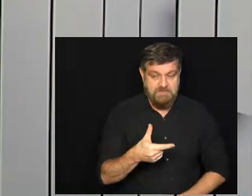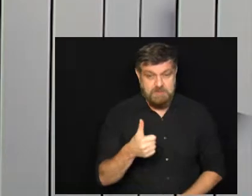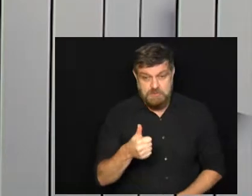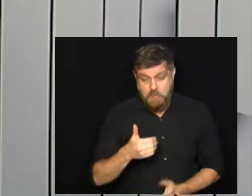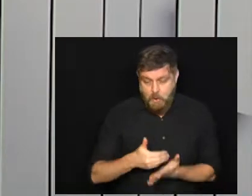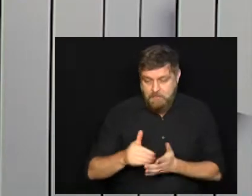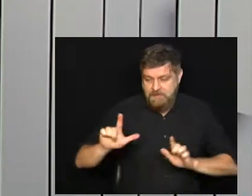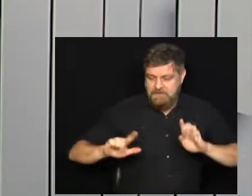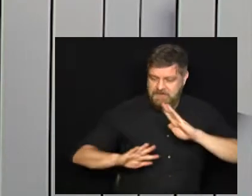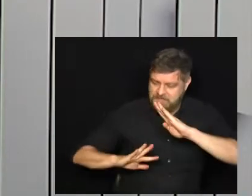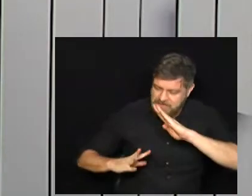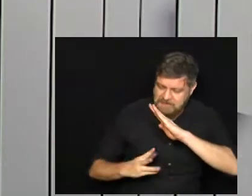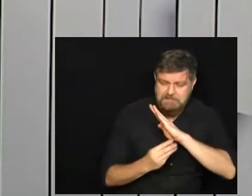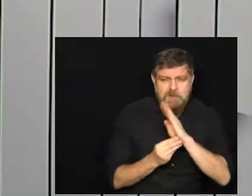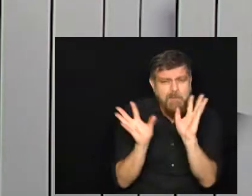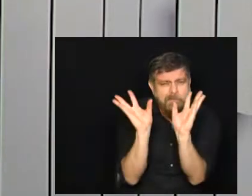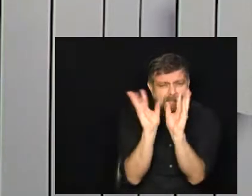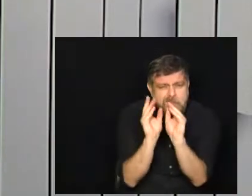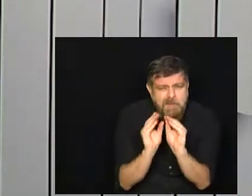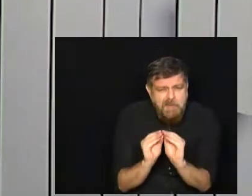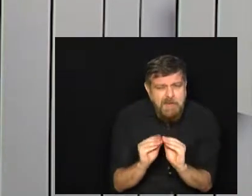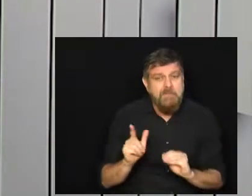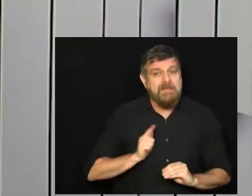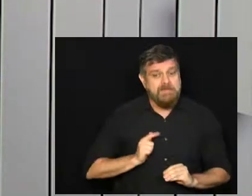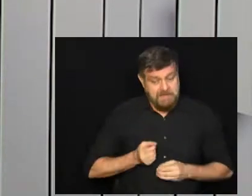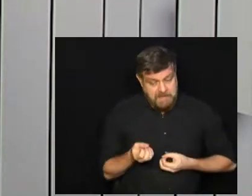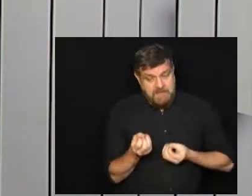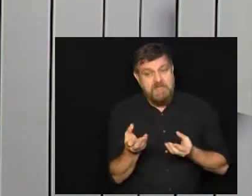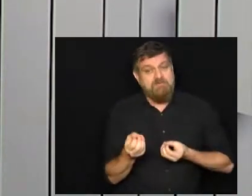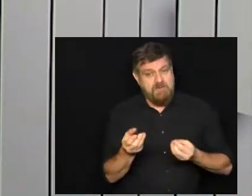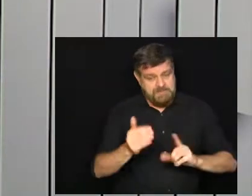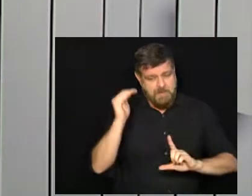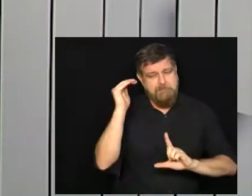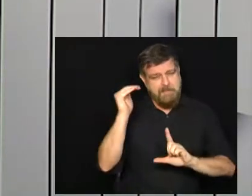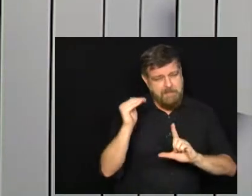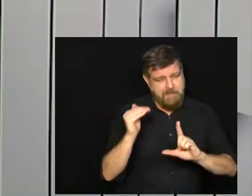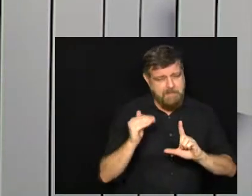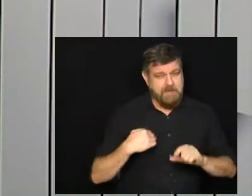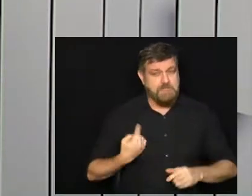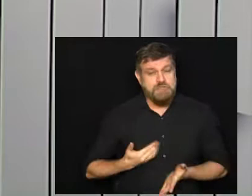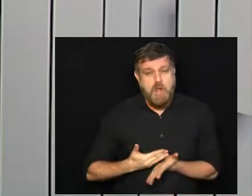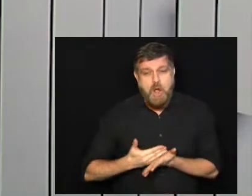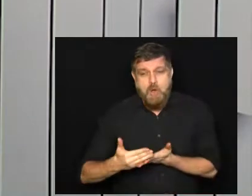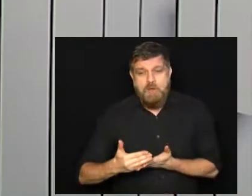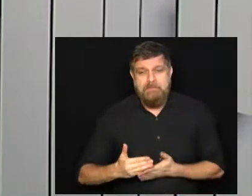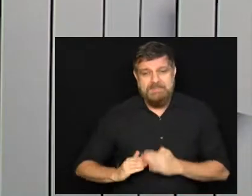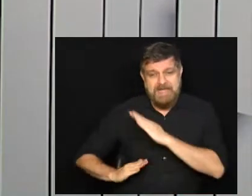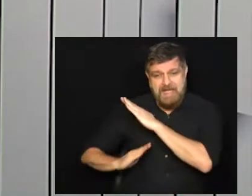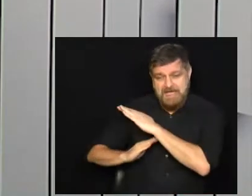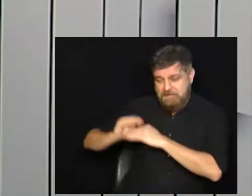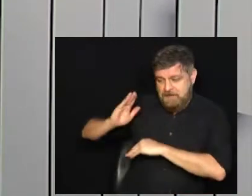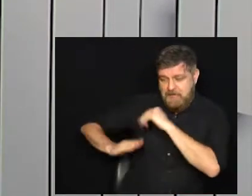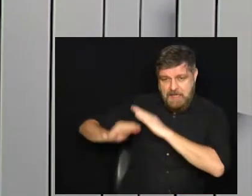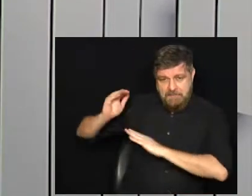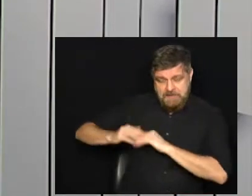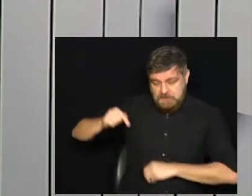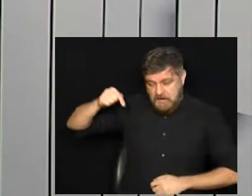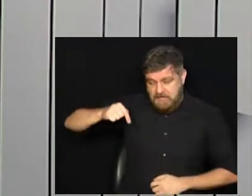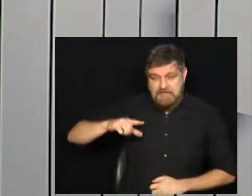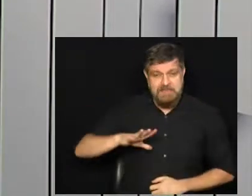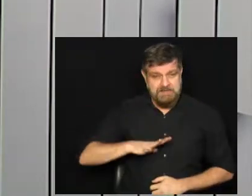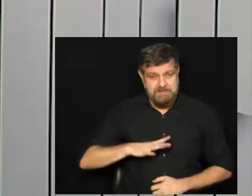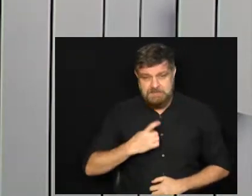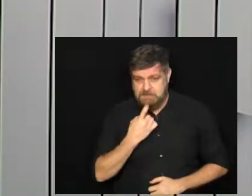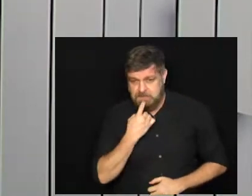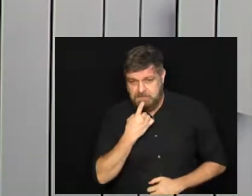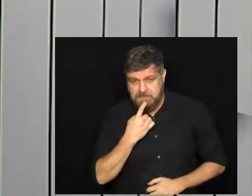Câmara Total, edição curta, mas com muitas informações. A gente abre com as notícias do Legislativo aqui da Câmara de